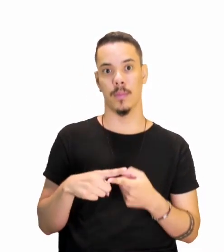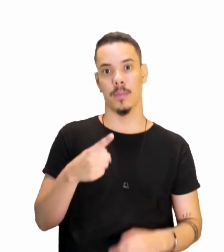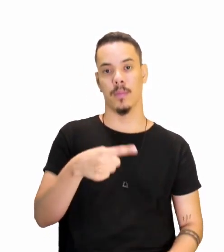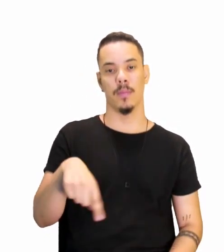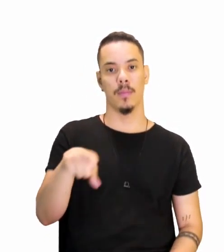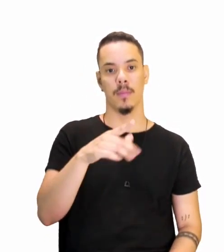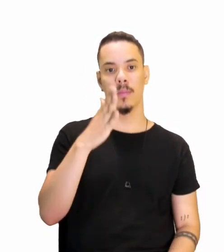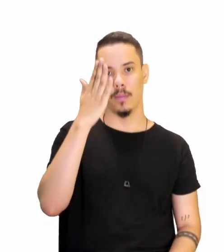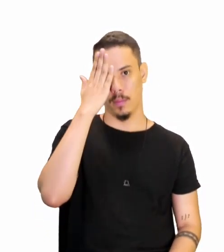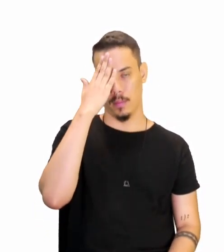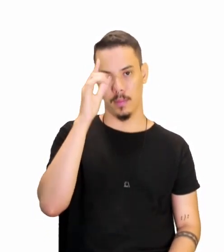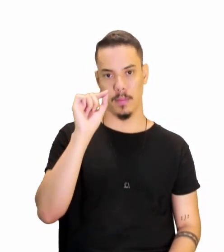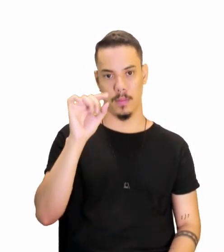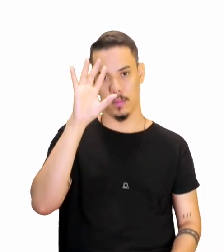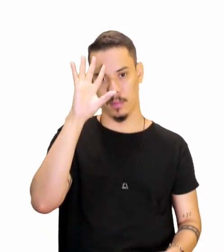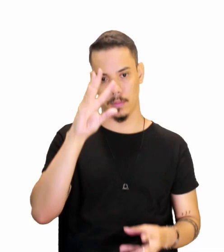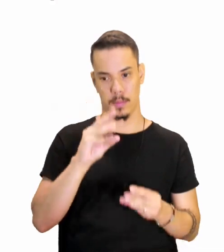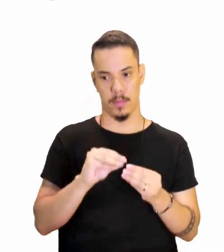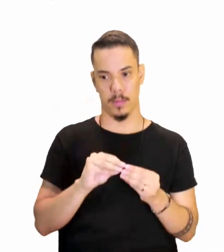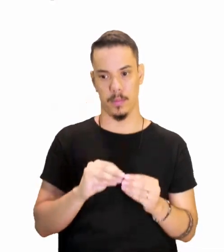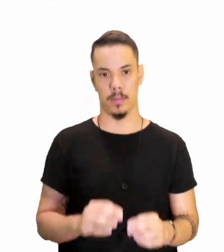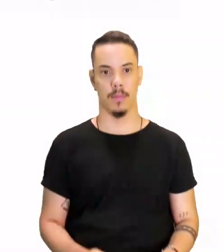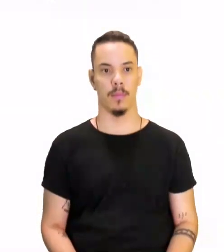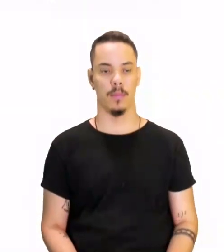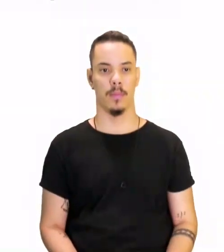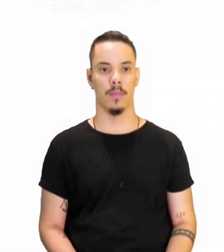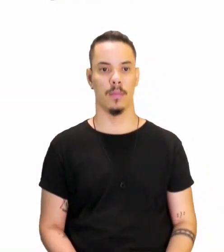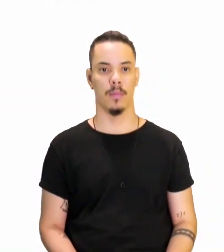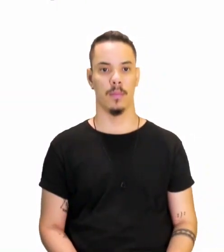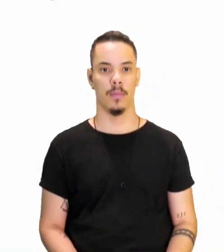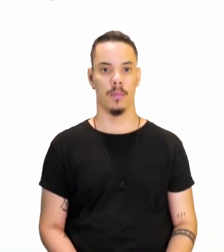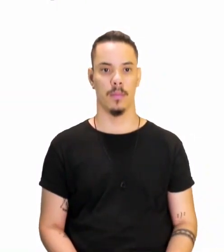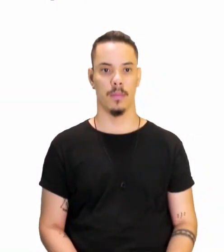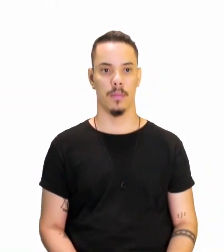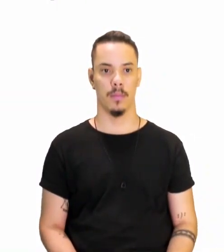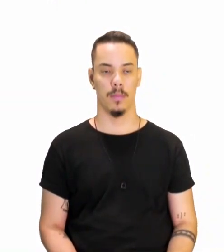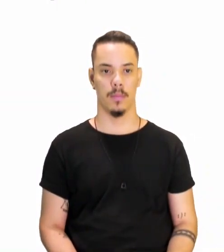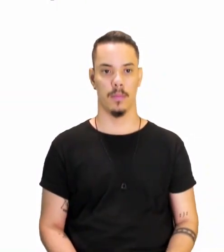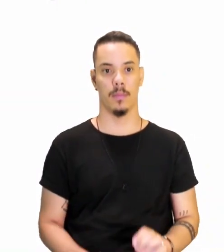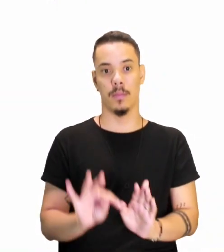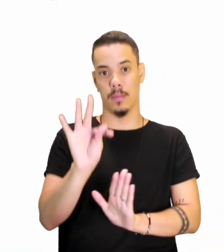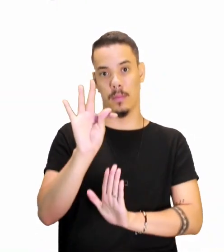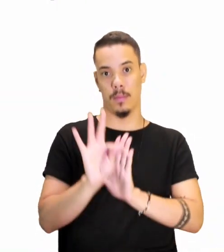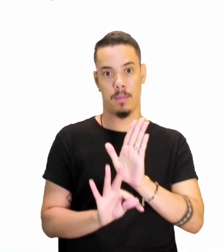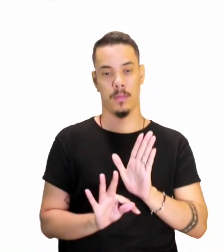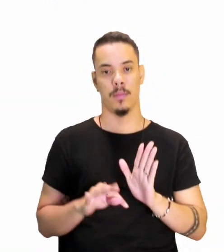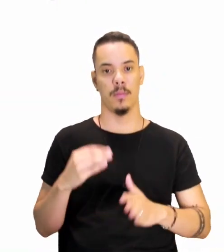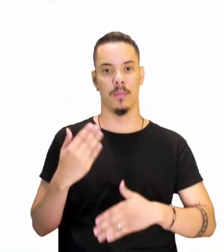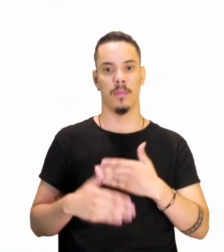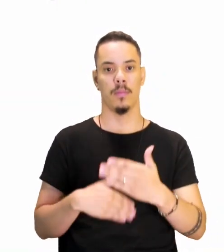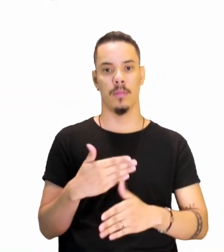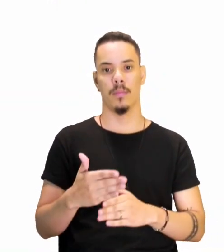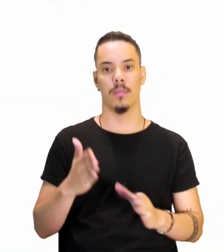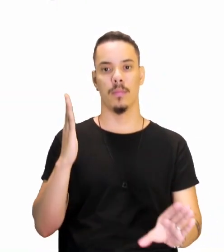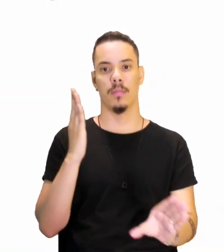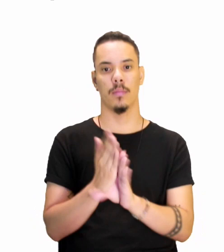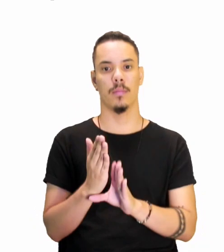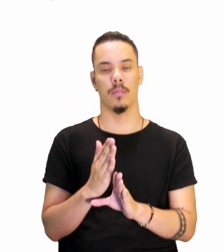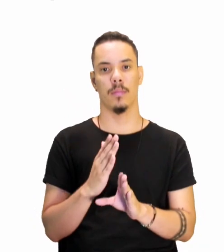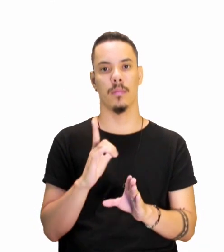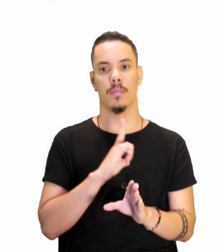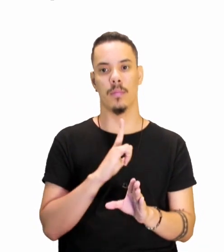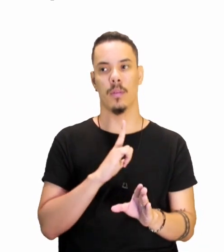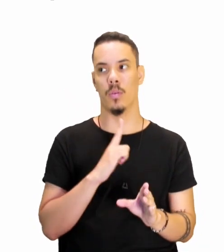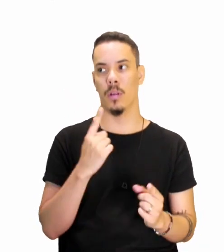um substantivo, tá bom? Então, vamos lá, aqui, ó. O texto se constrói por meio